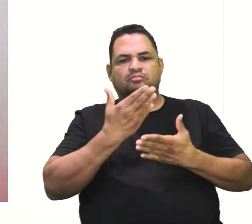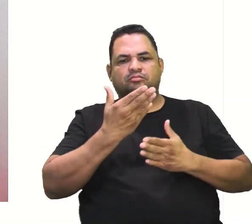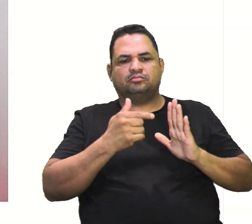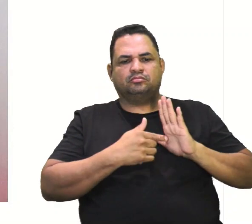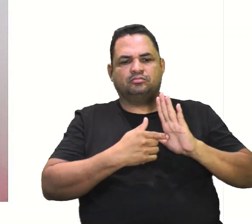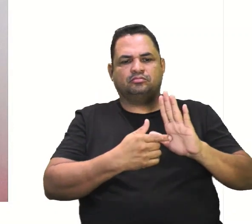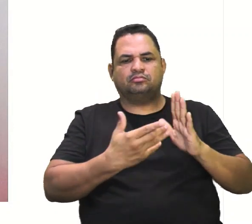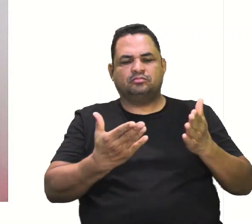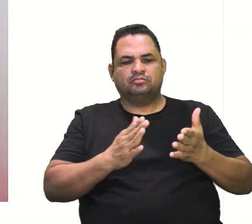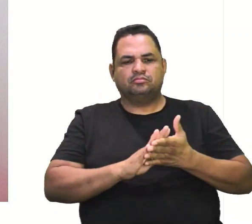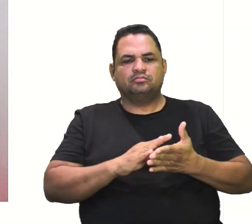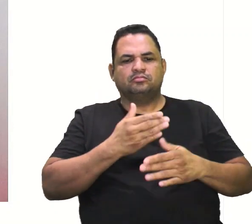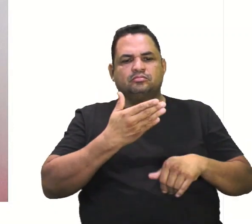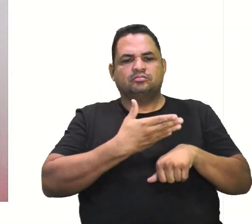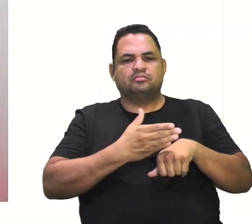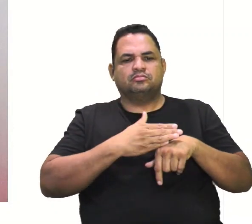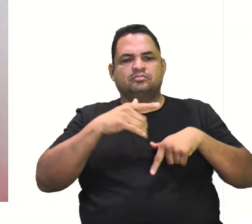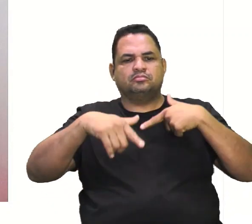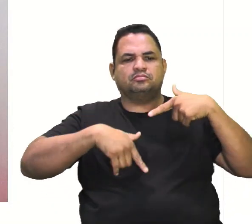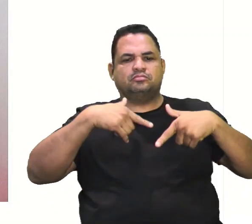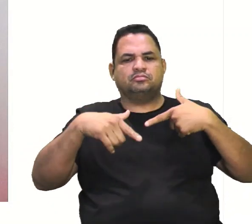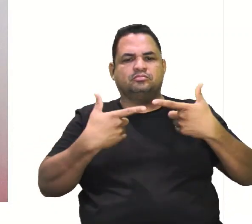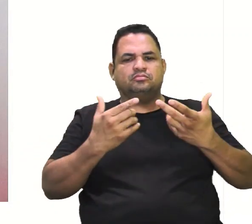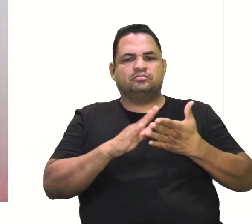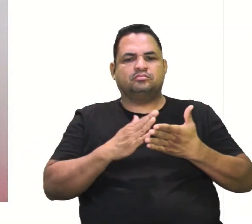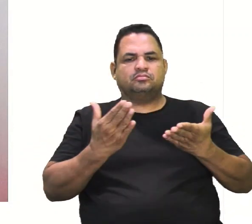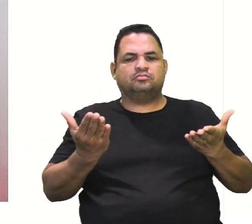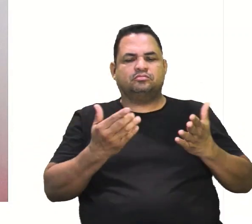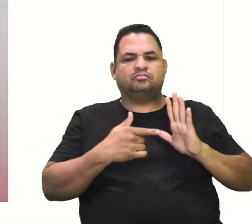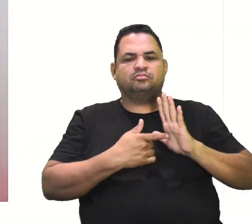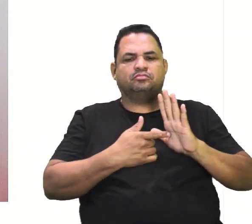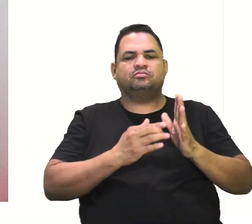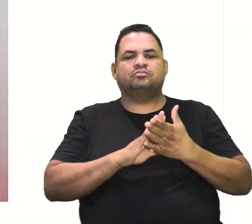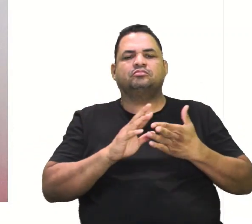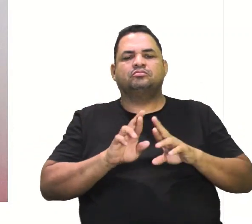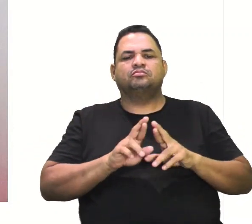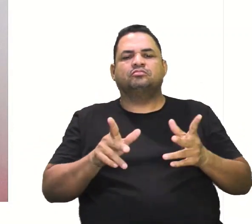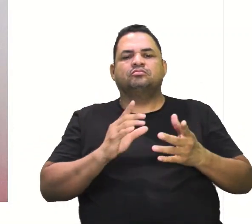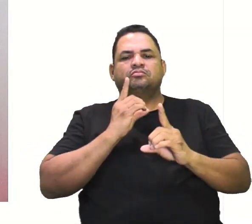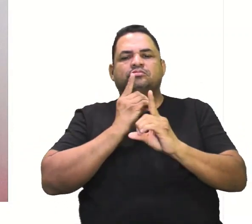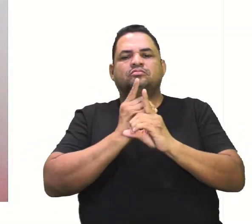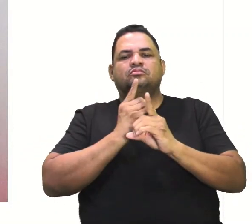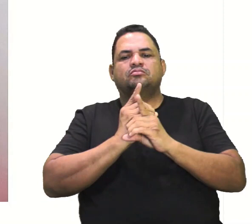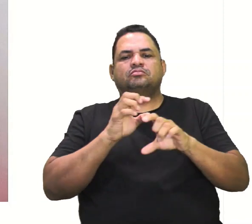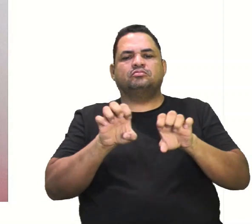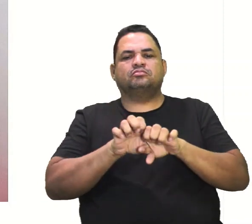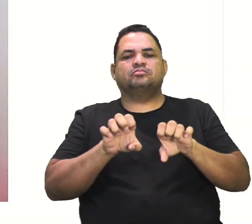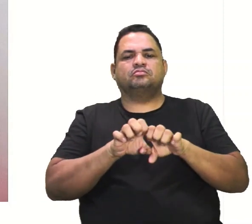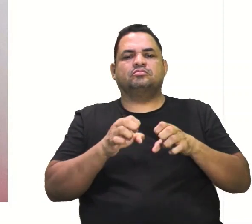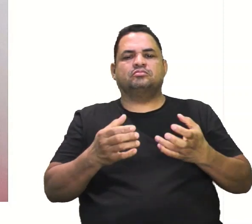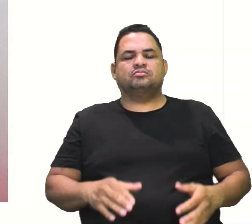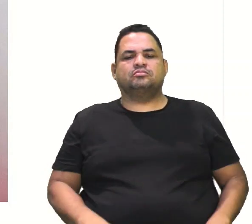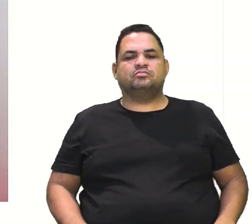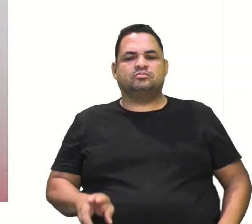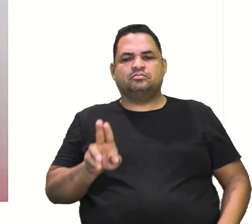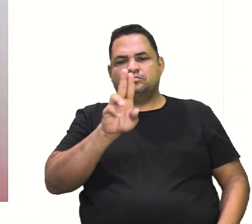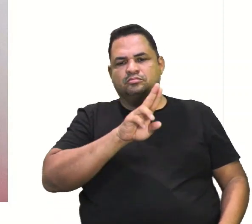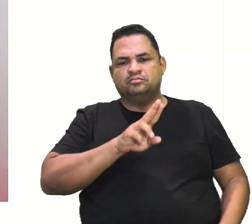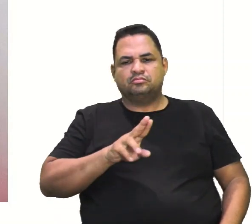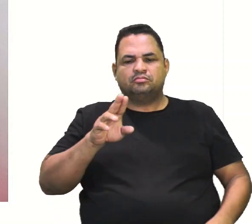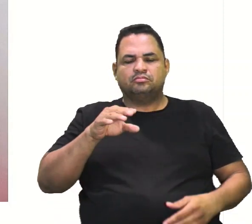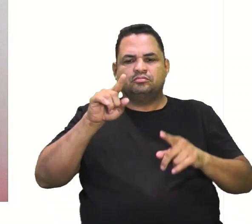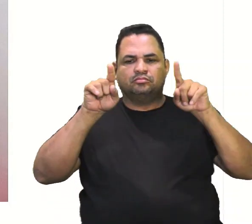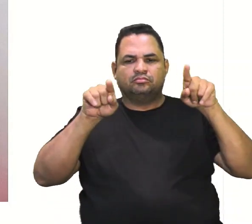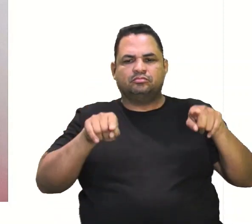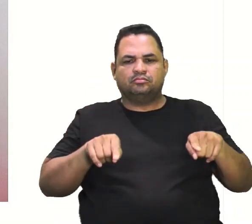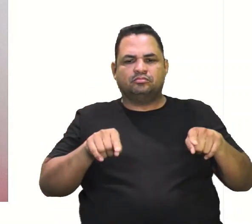destaque, temos que treinar esse trabalho. Aqui ele mostra uma maneira diferente de encontrar a equação geral da reta, usando